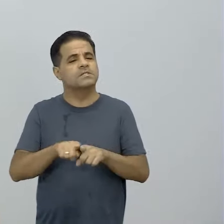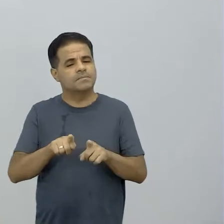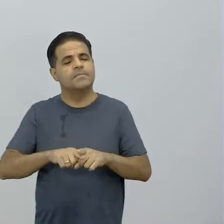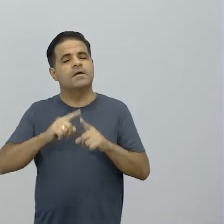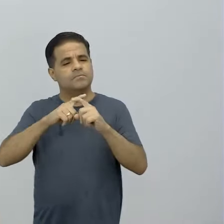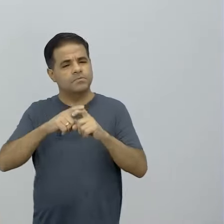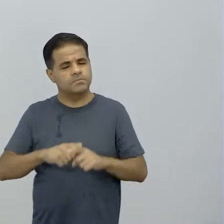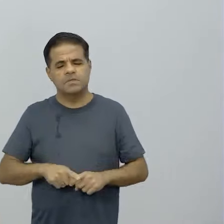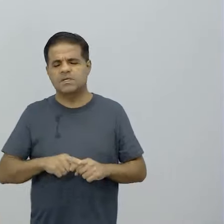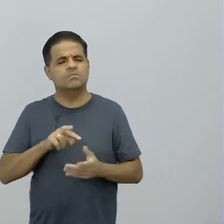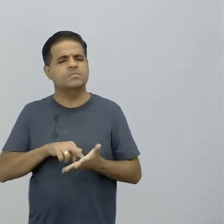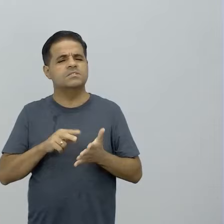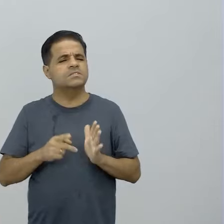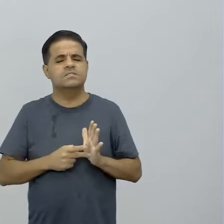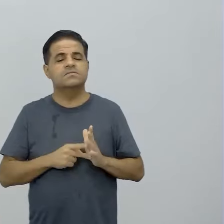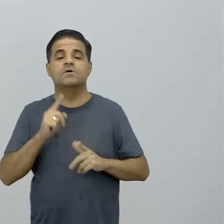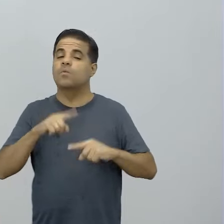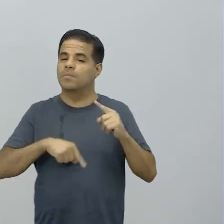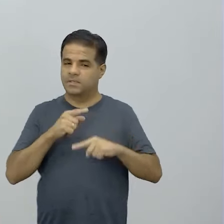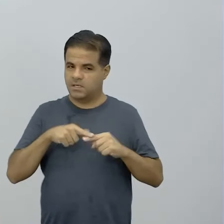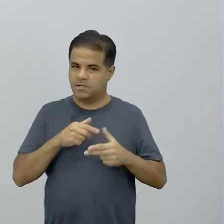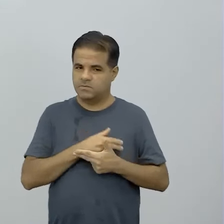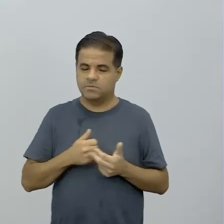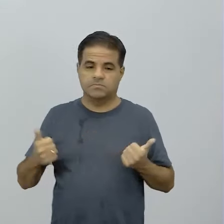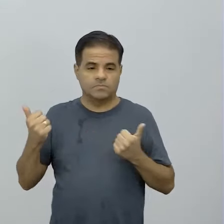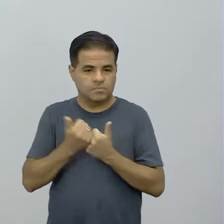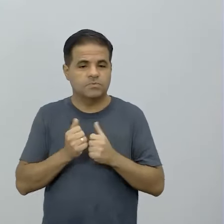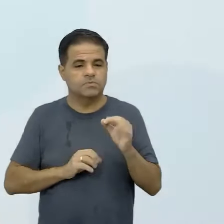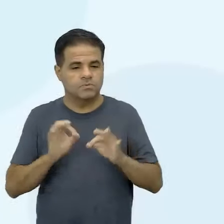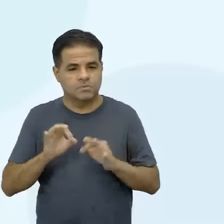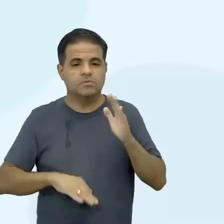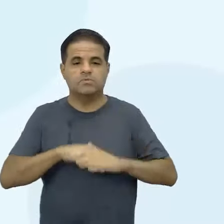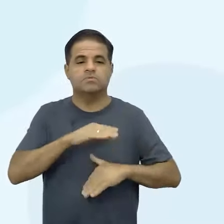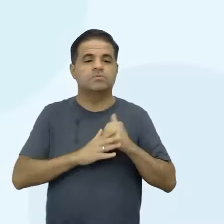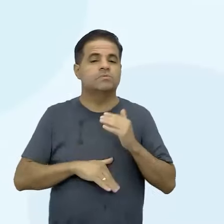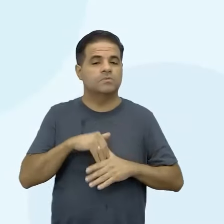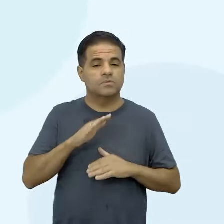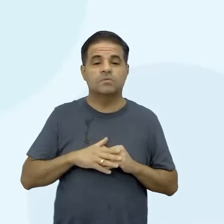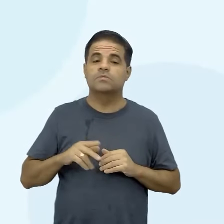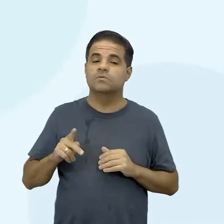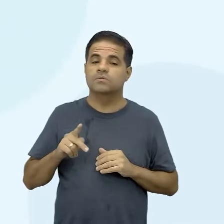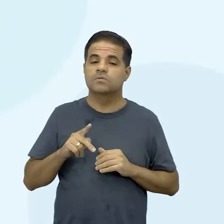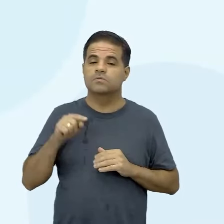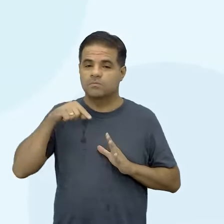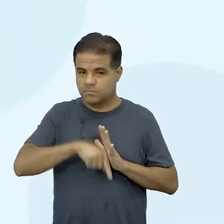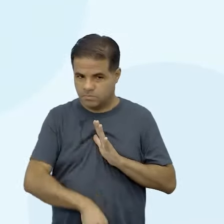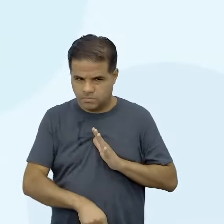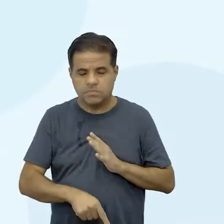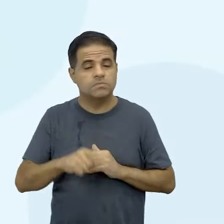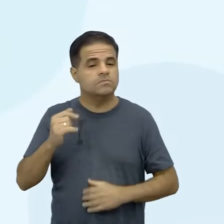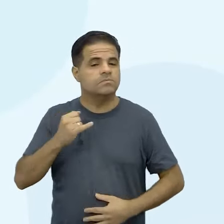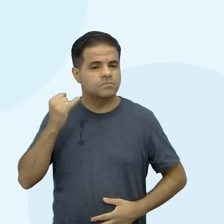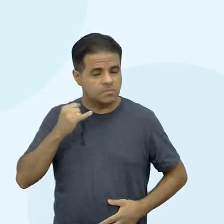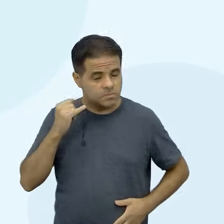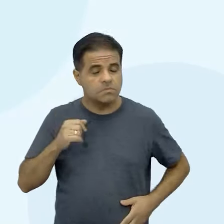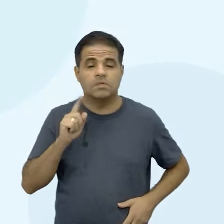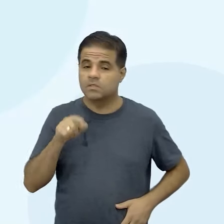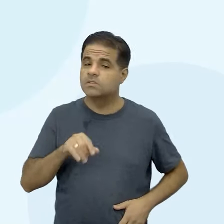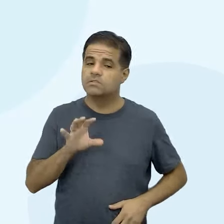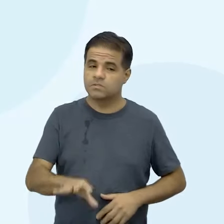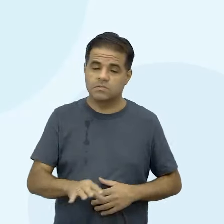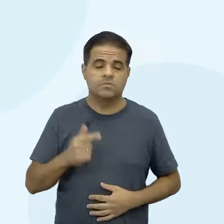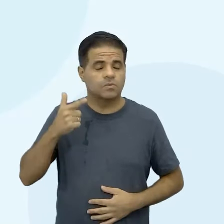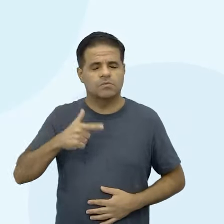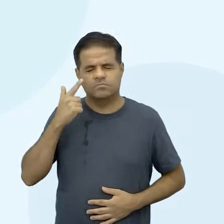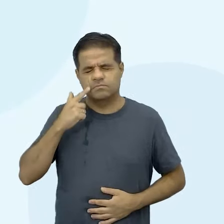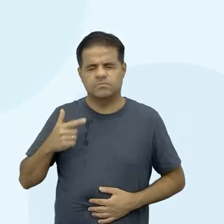esse mapa, né? O material de apoio ao planejamento e práticas do aprofundamento. É muito importante isso. O